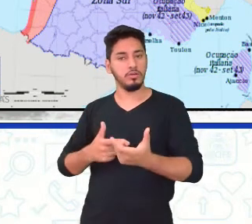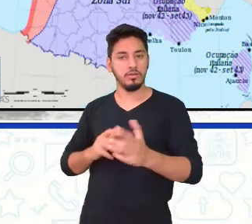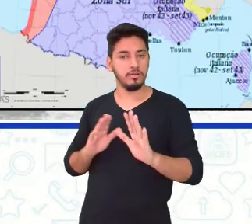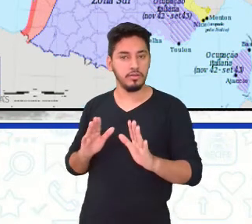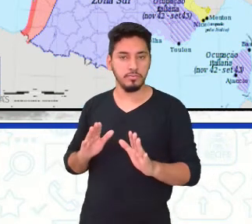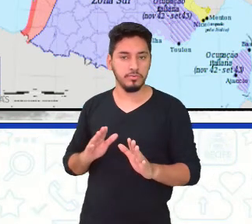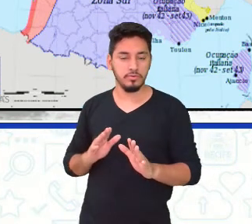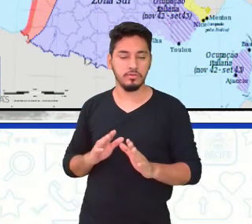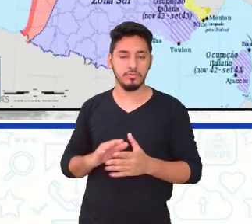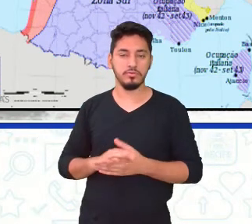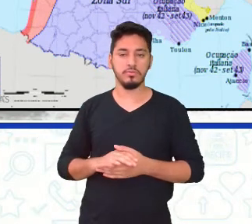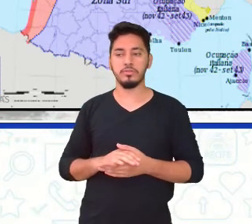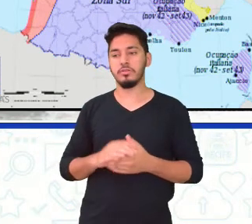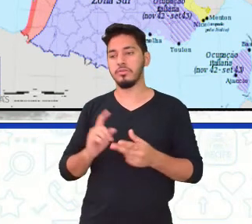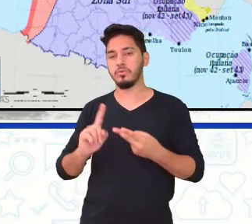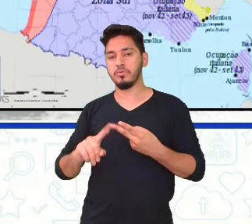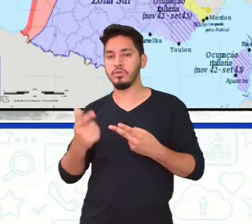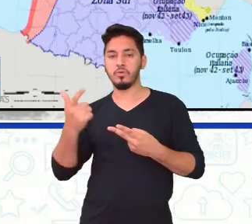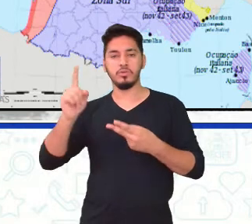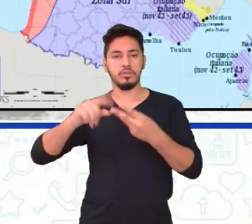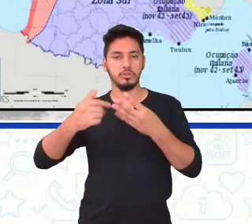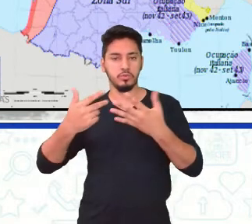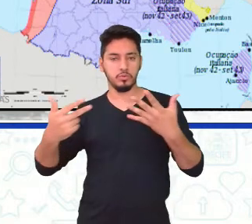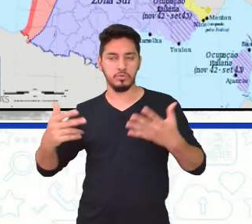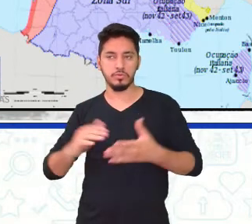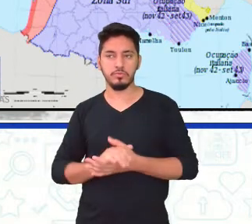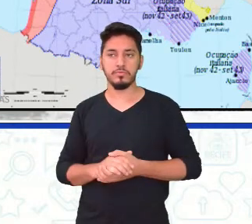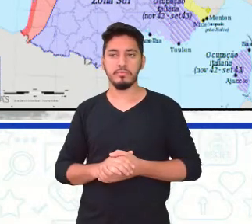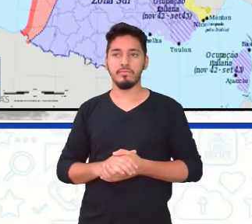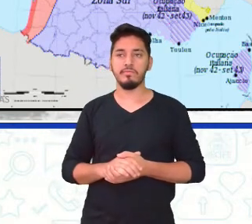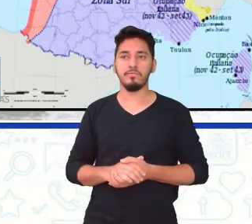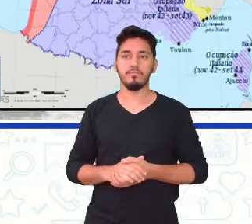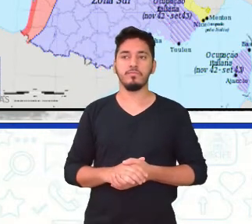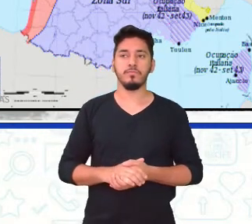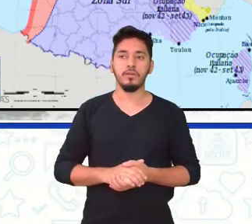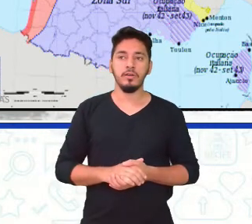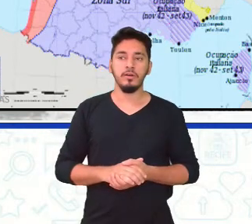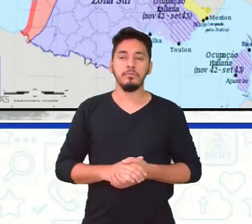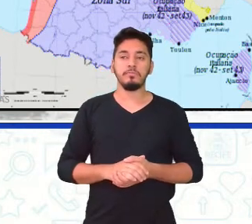aí contra as nações do eixo, né?